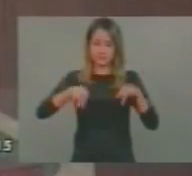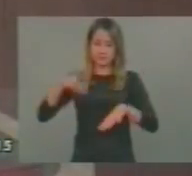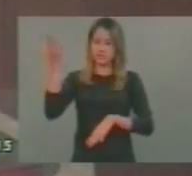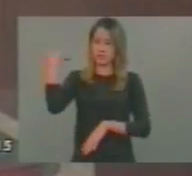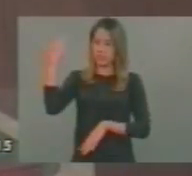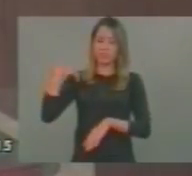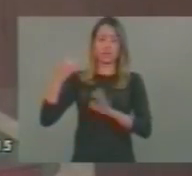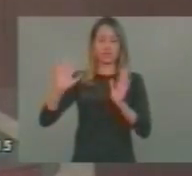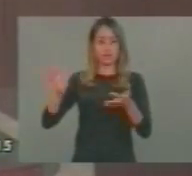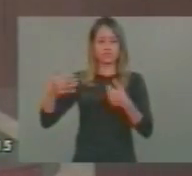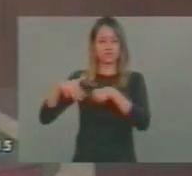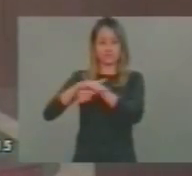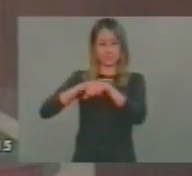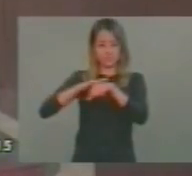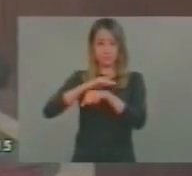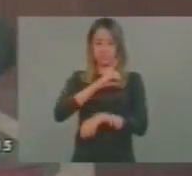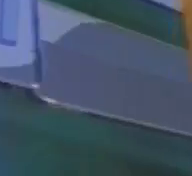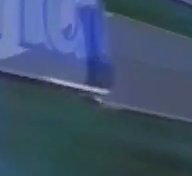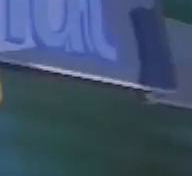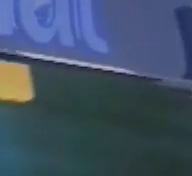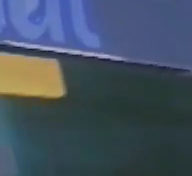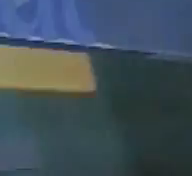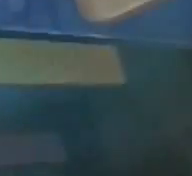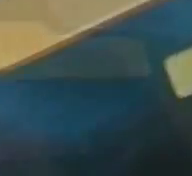os bolsistas não receberam o valor.